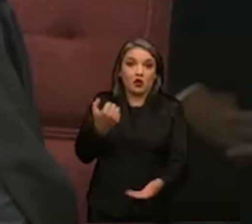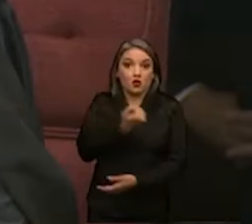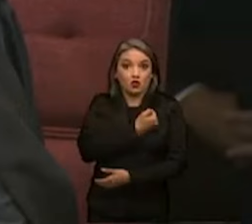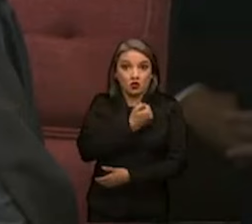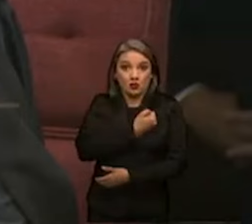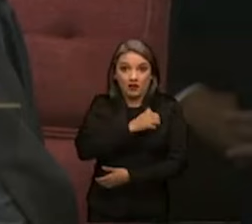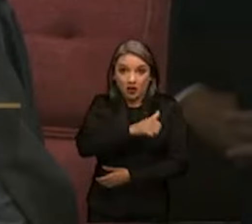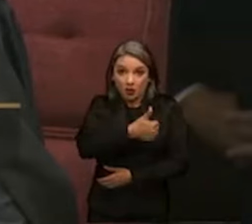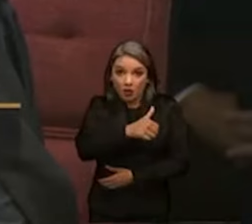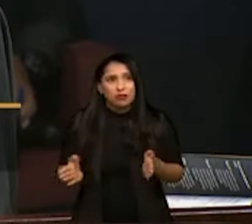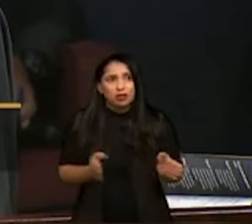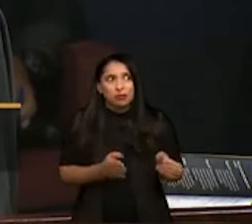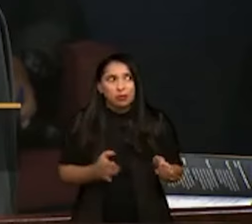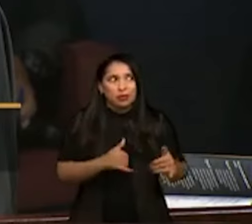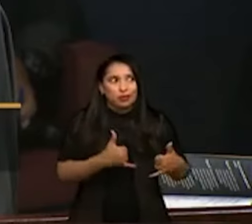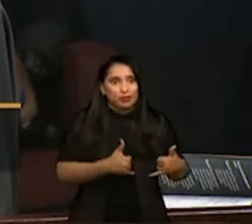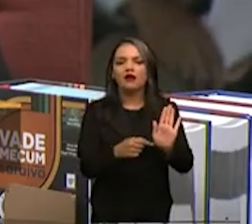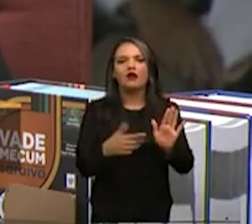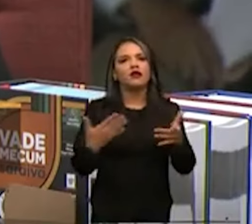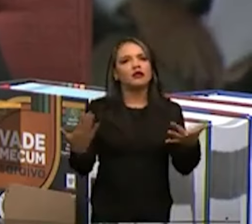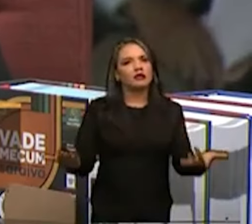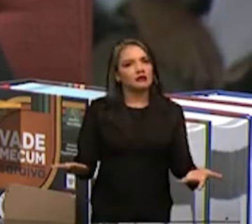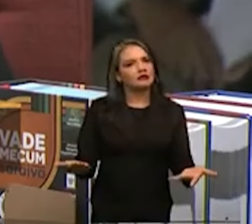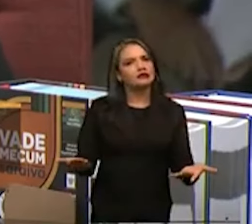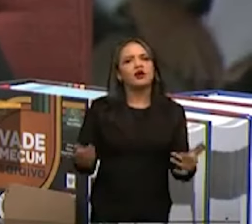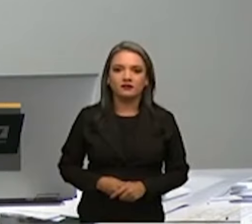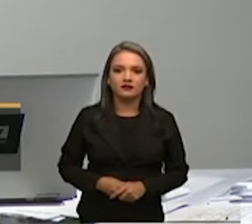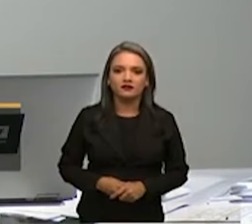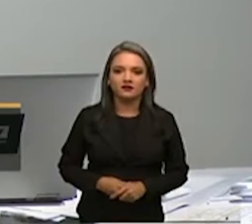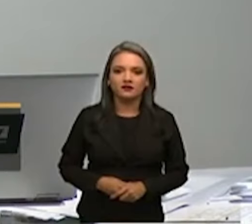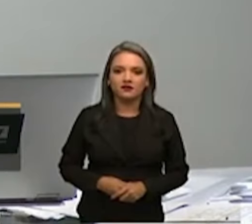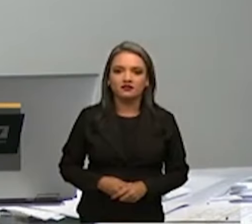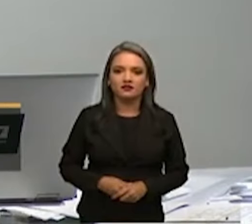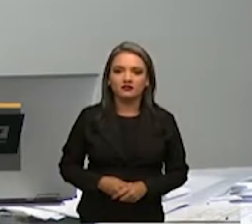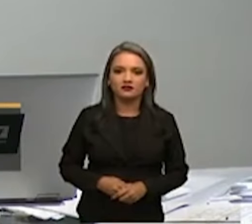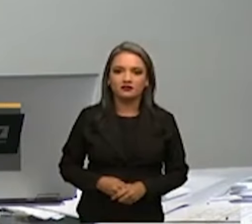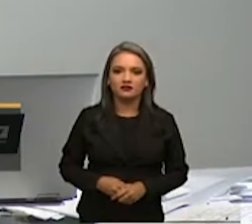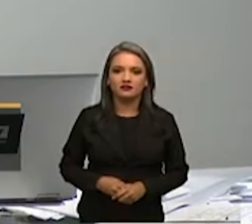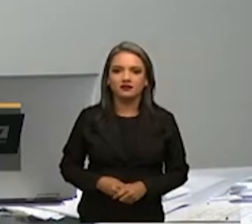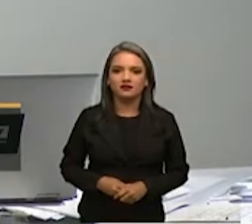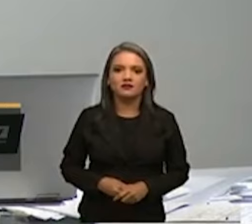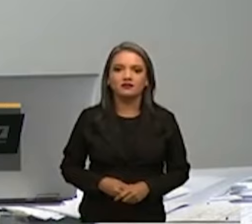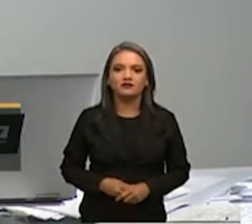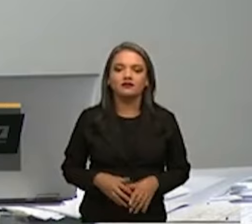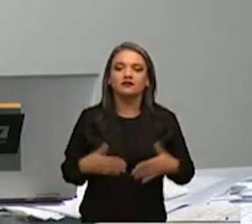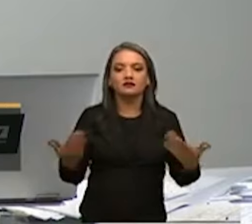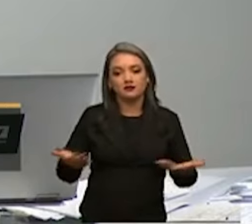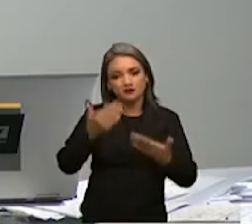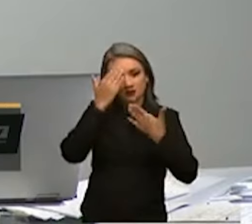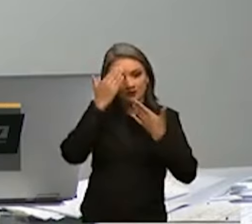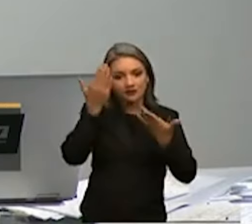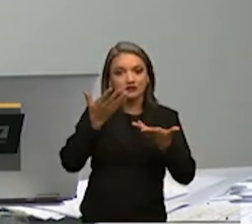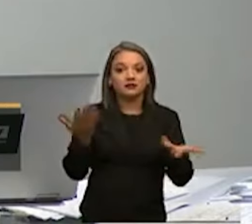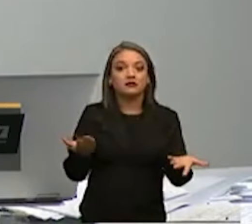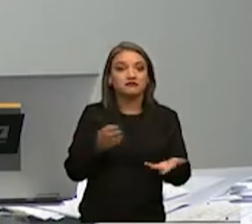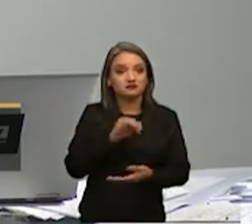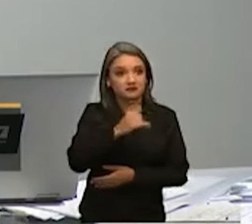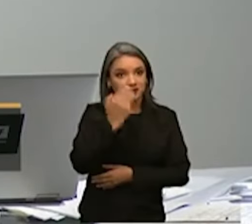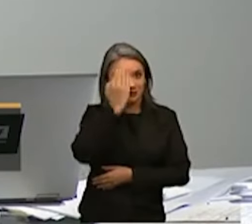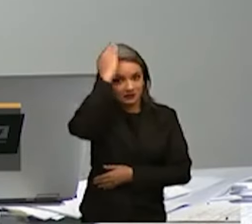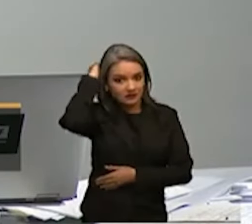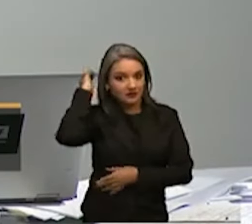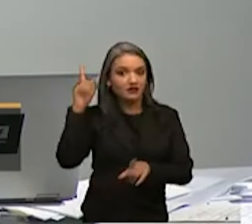Dino Cristiano zanim Luiz fux e Carmen Lúcia Moraes explicou que não se trata de julgar se os acusados